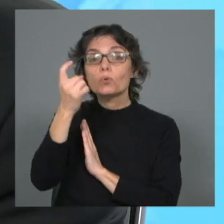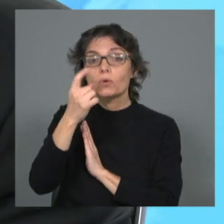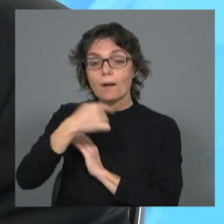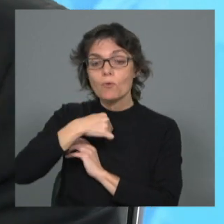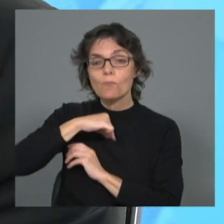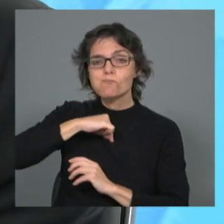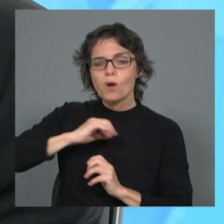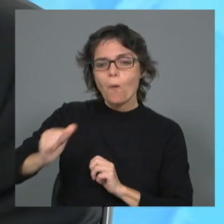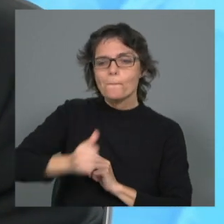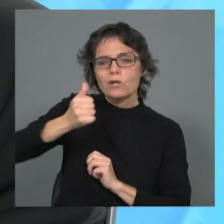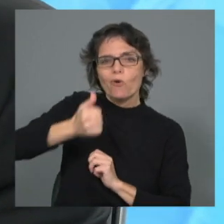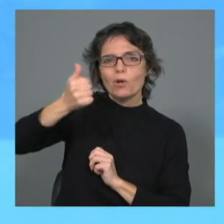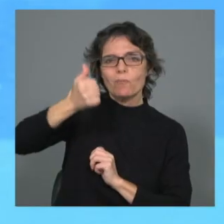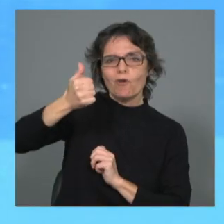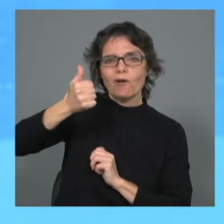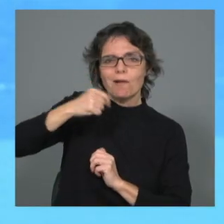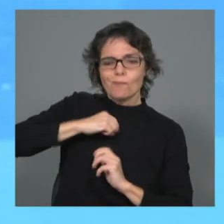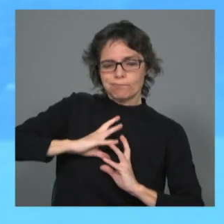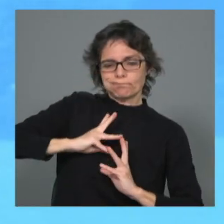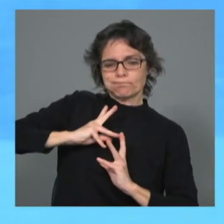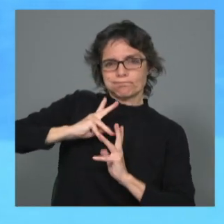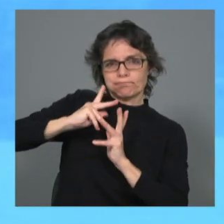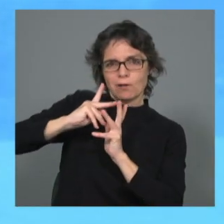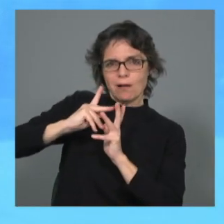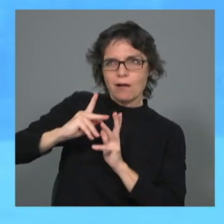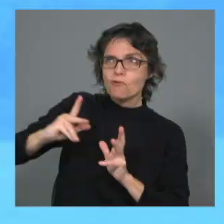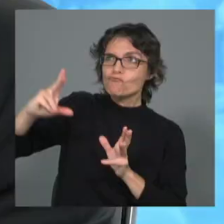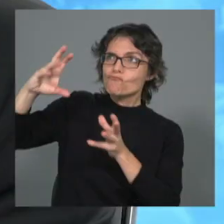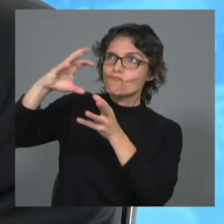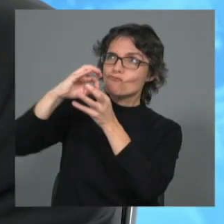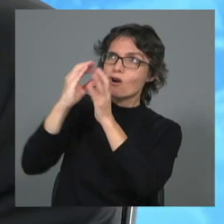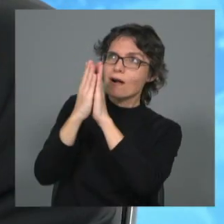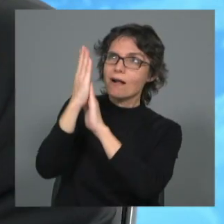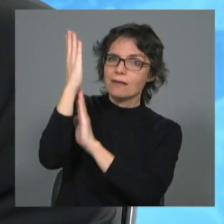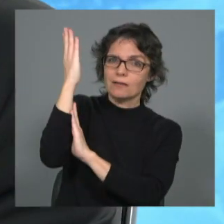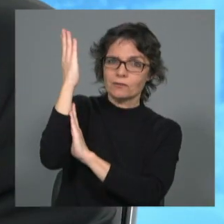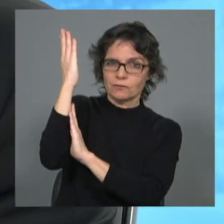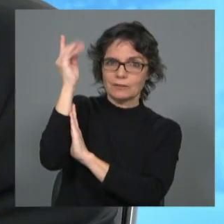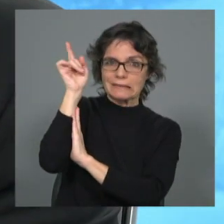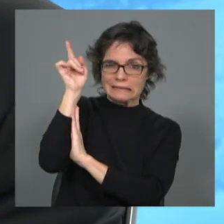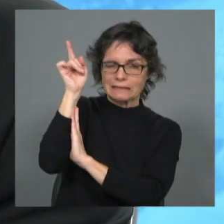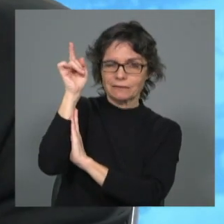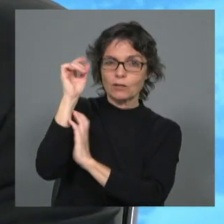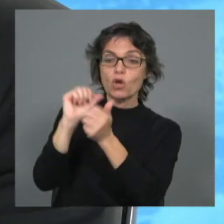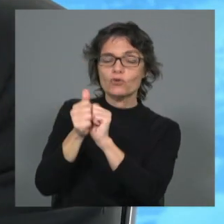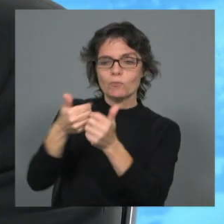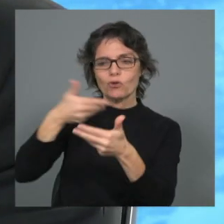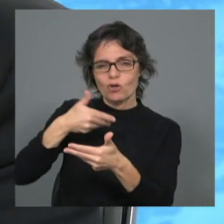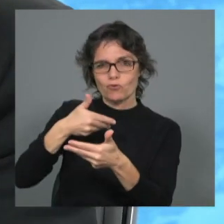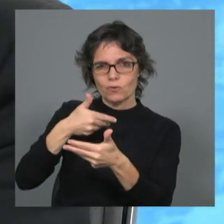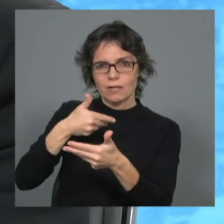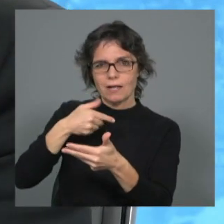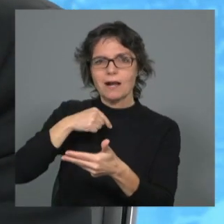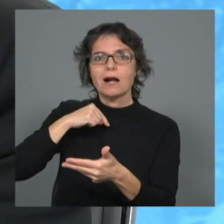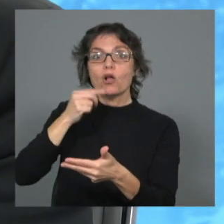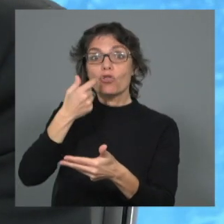aqui uma dimensão também religiosa que o desporto pode ajudar-nos, através dessa dimensão, de aprimorarmos